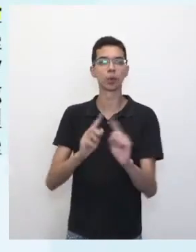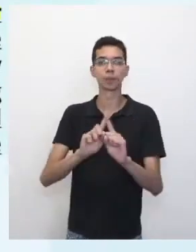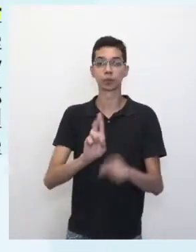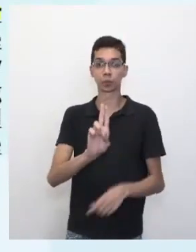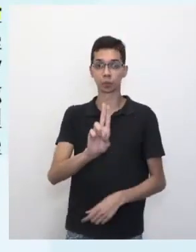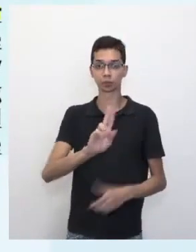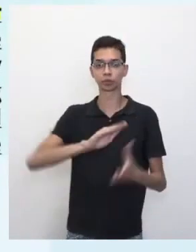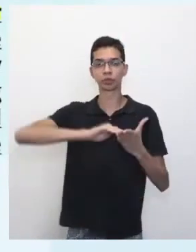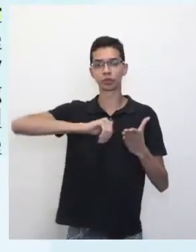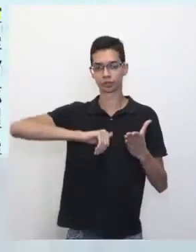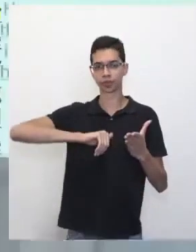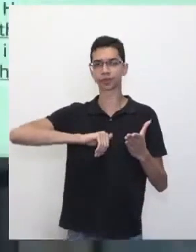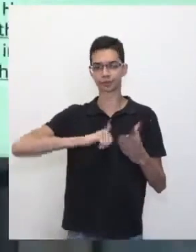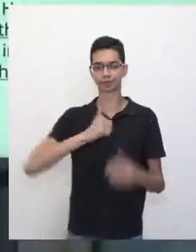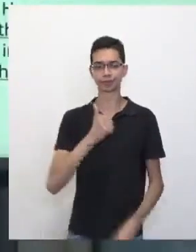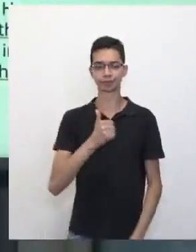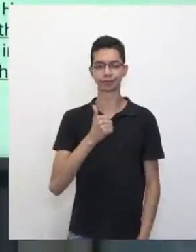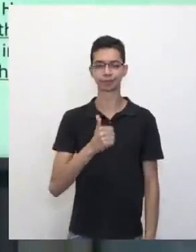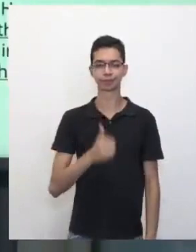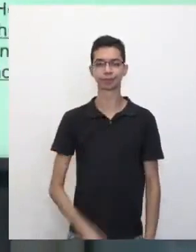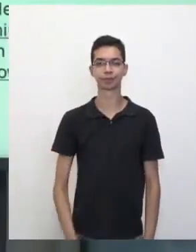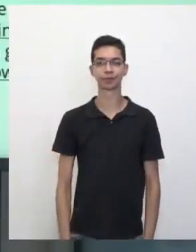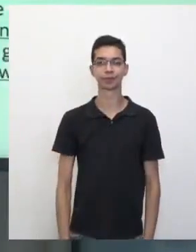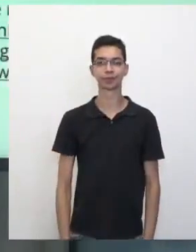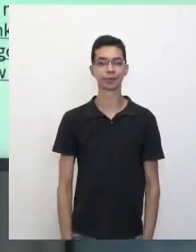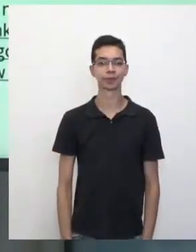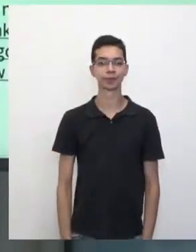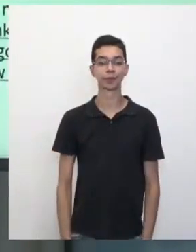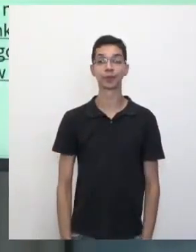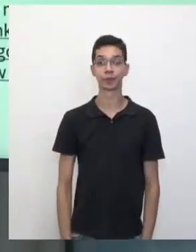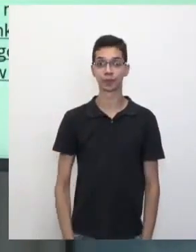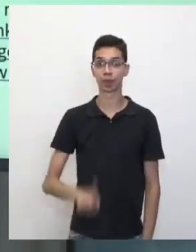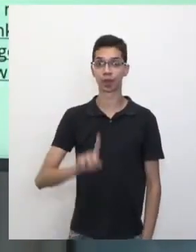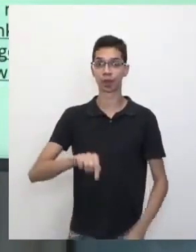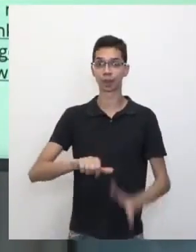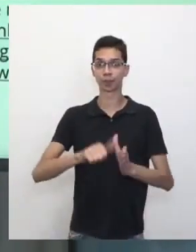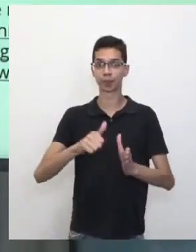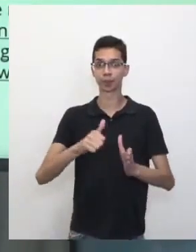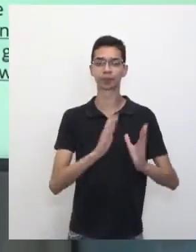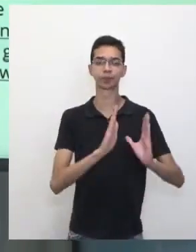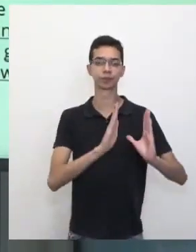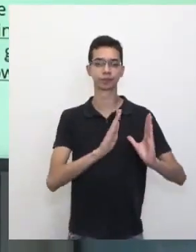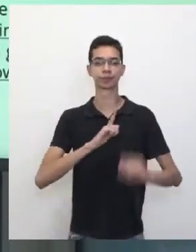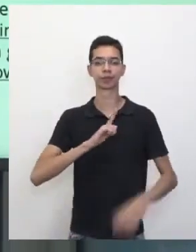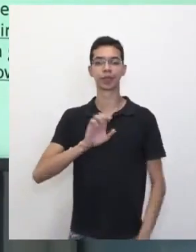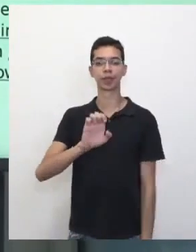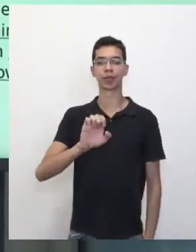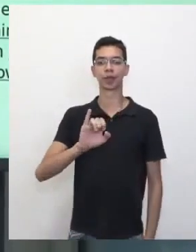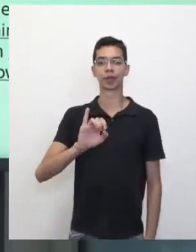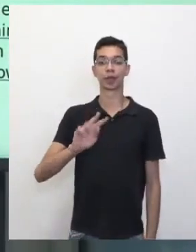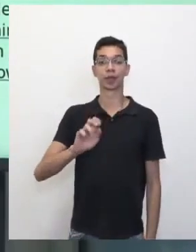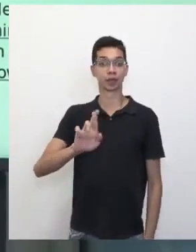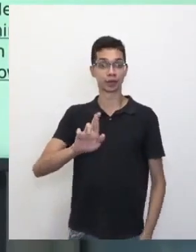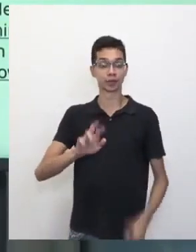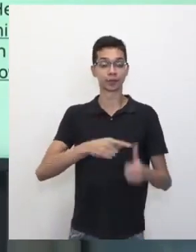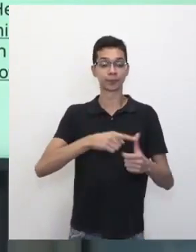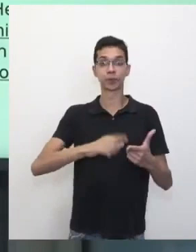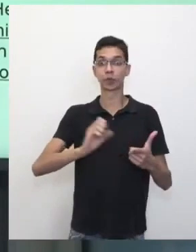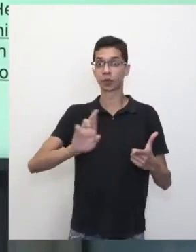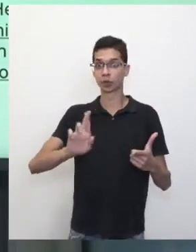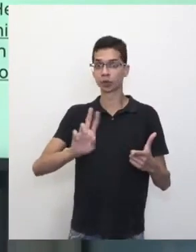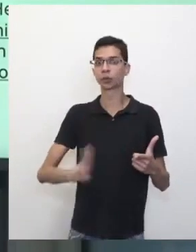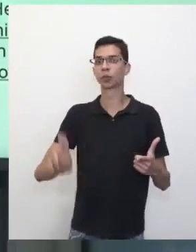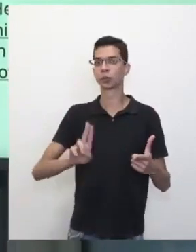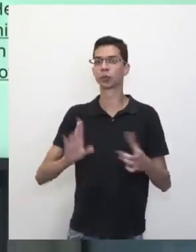aí da palavra mold. Tudo bem? Então, essa foi a primeira parte. A gente tem o either e o or, que foi usado dentro desse